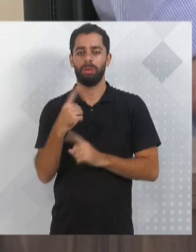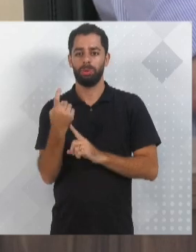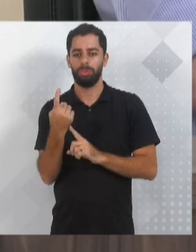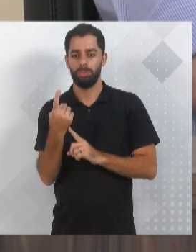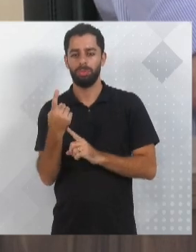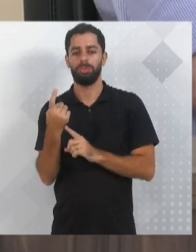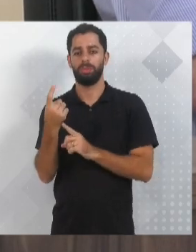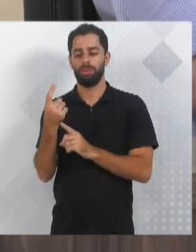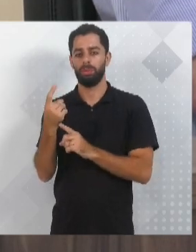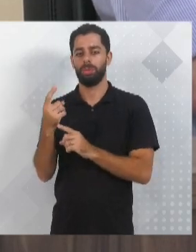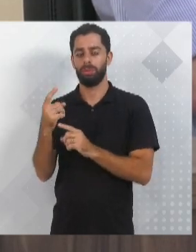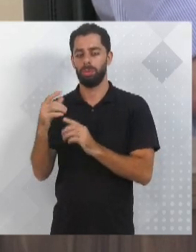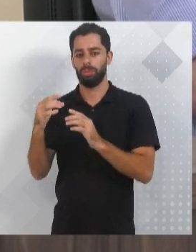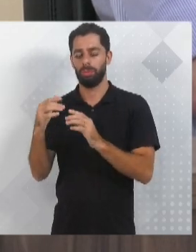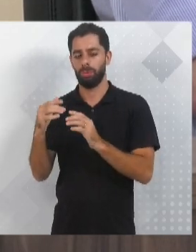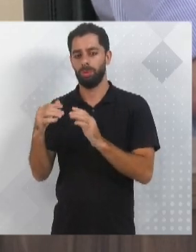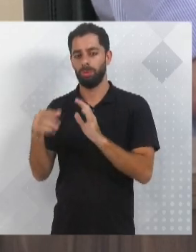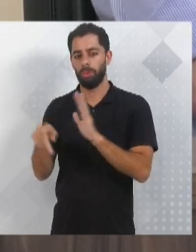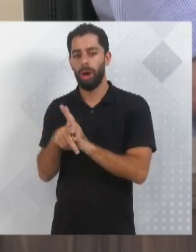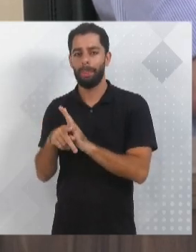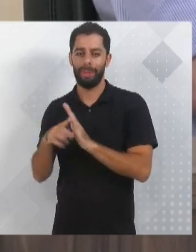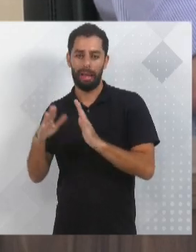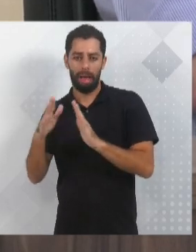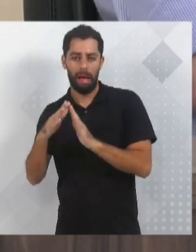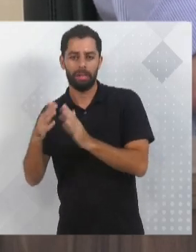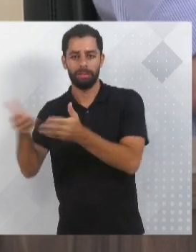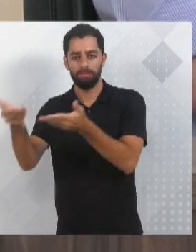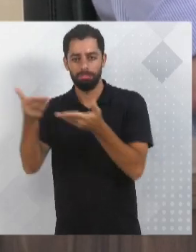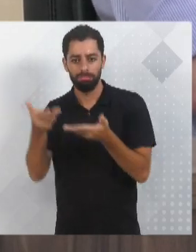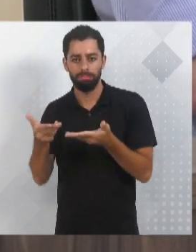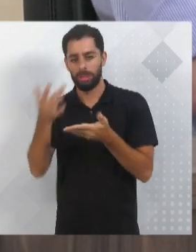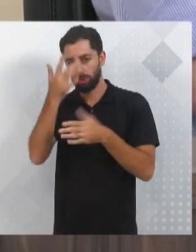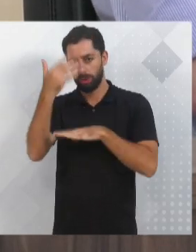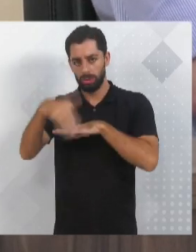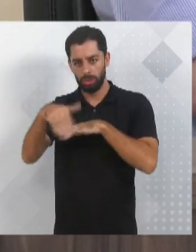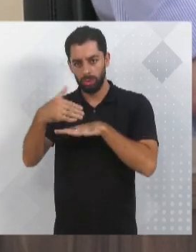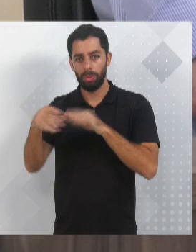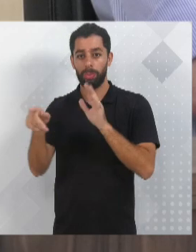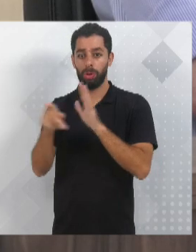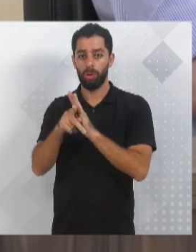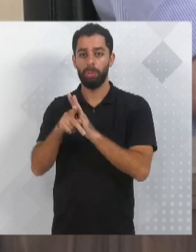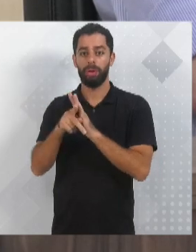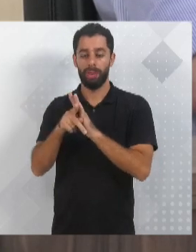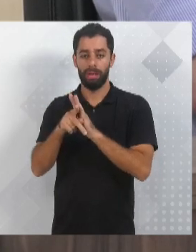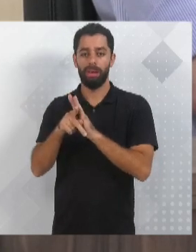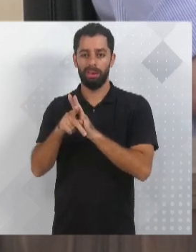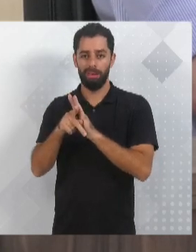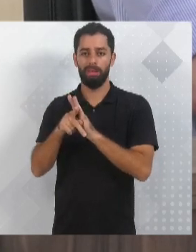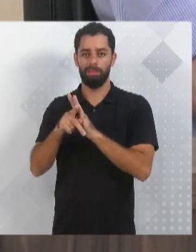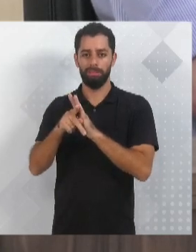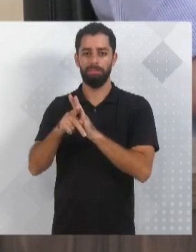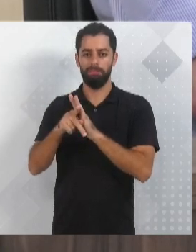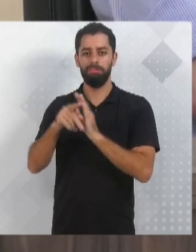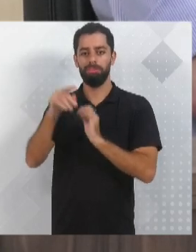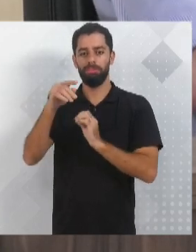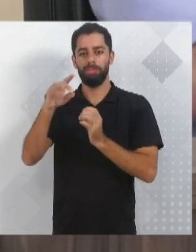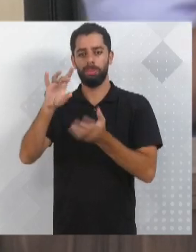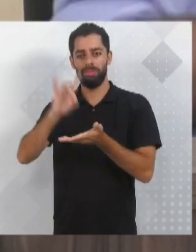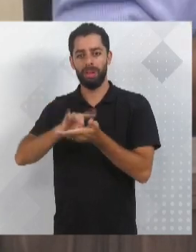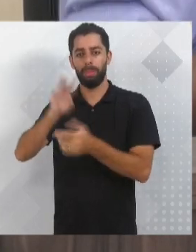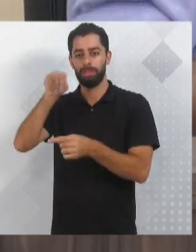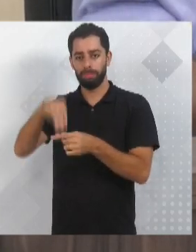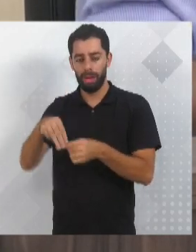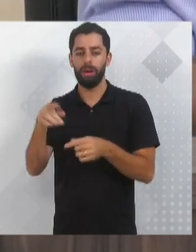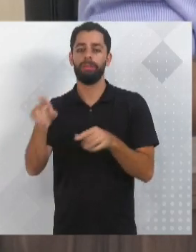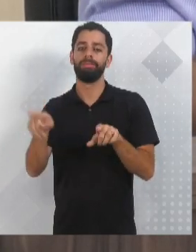para execução com o governo federal, e o município, com a visão, né, de governo do prefeito Mário, da vice Maria,